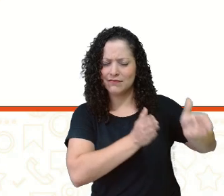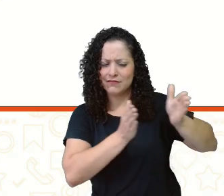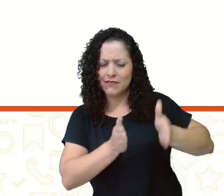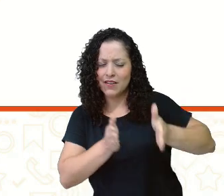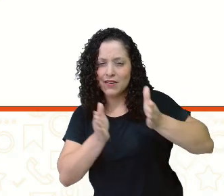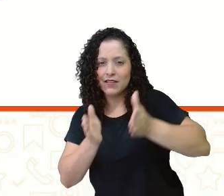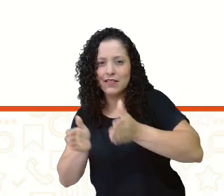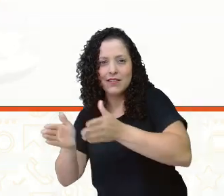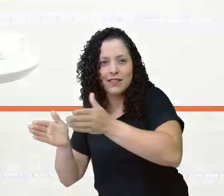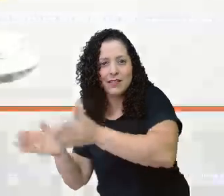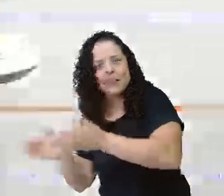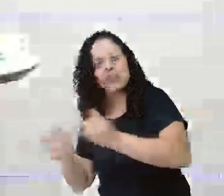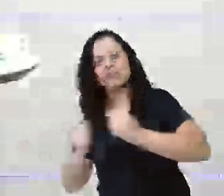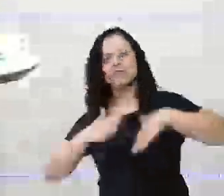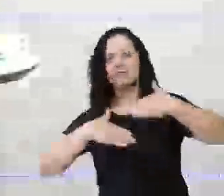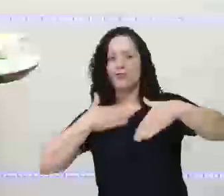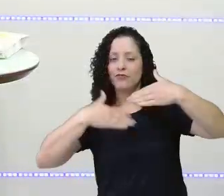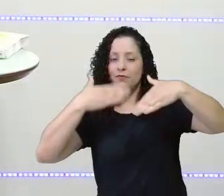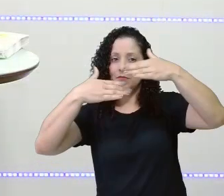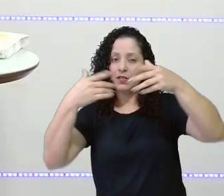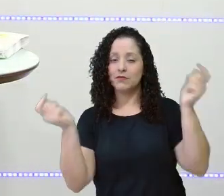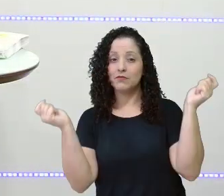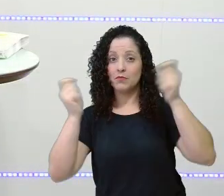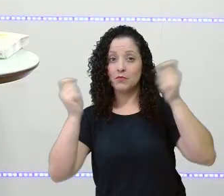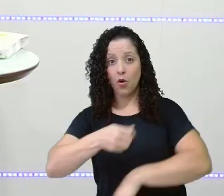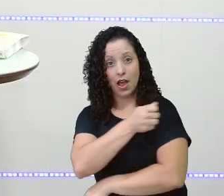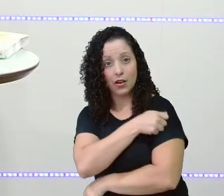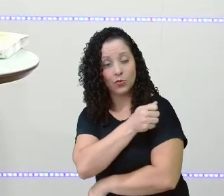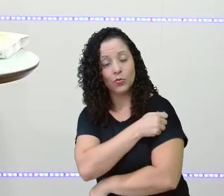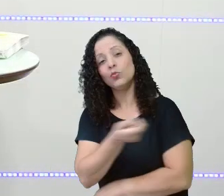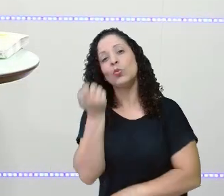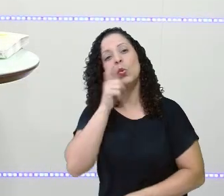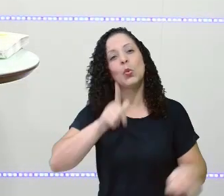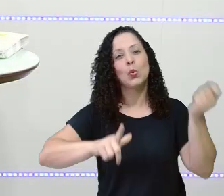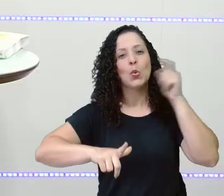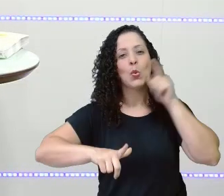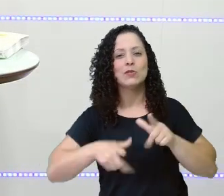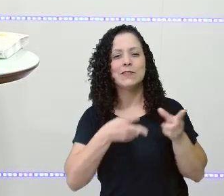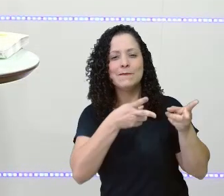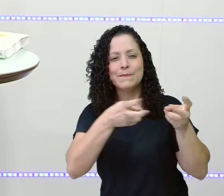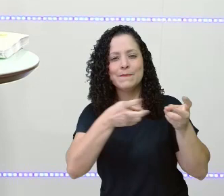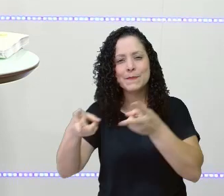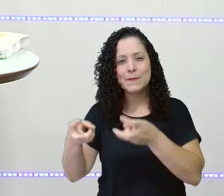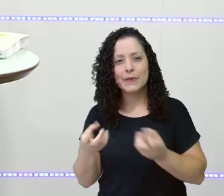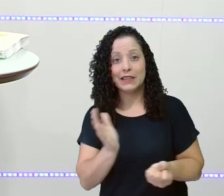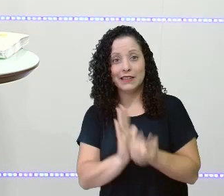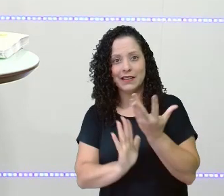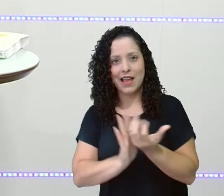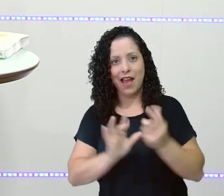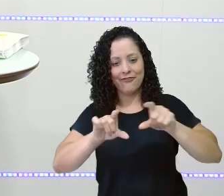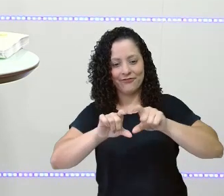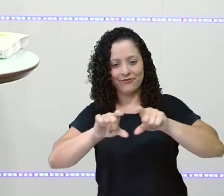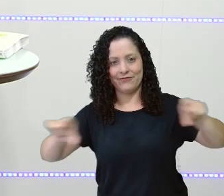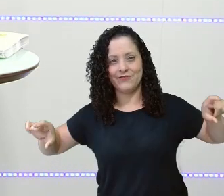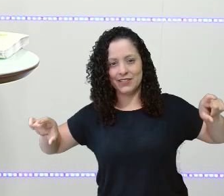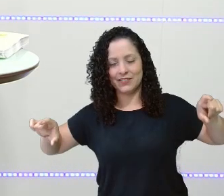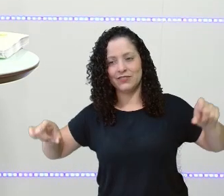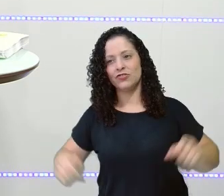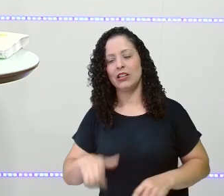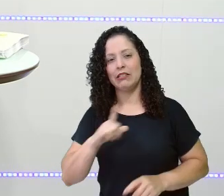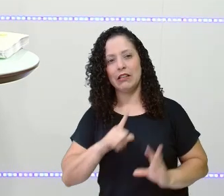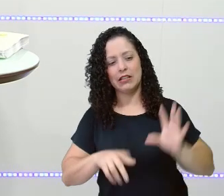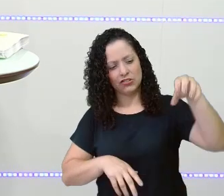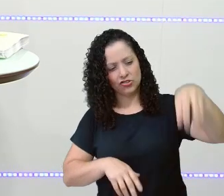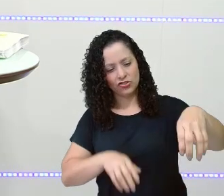desse processo de desenvolvimento, ele possa começar a configurar as frases, né? Então, essas caixinhas, né,